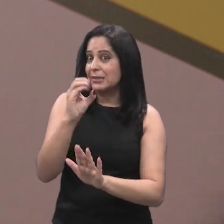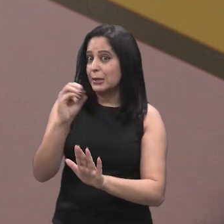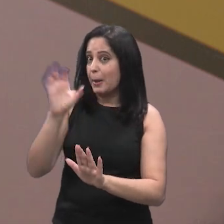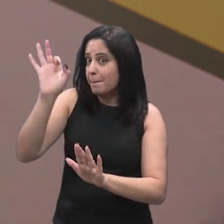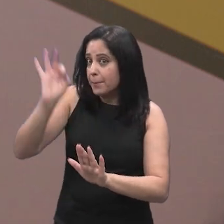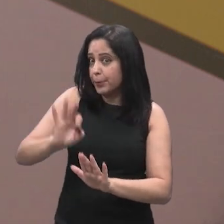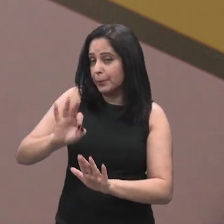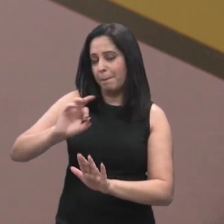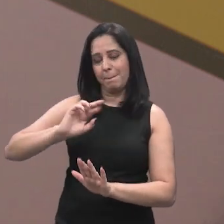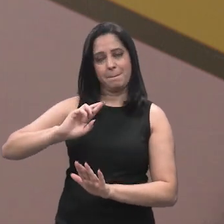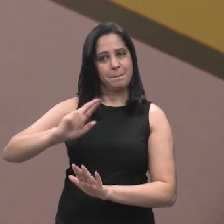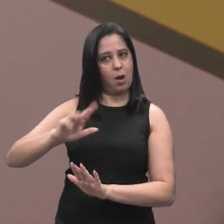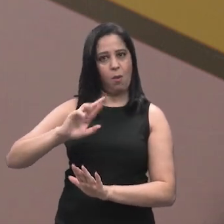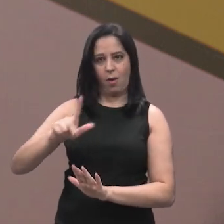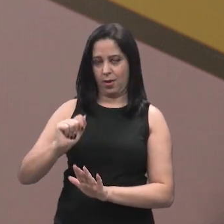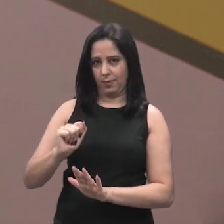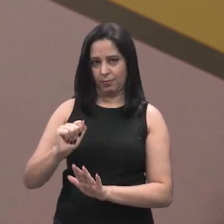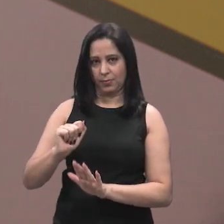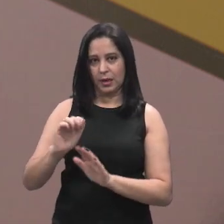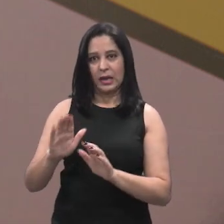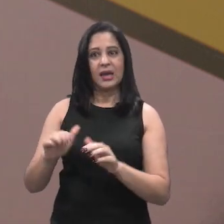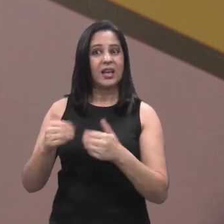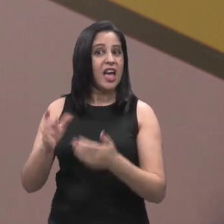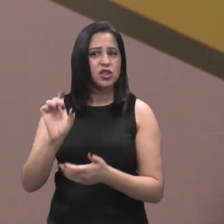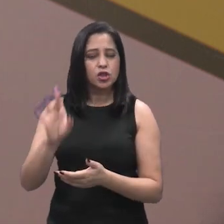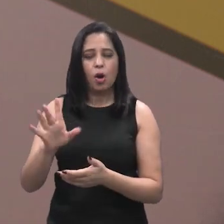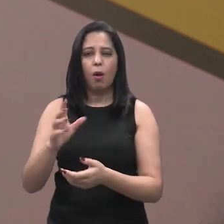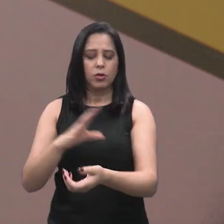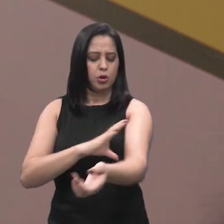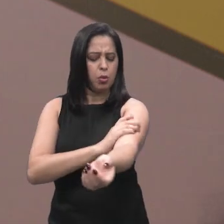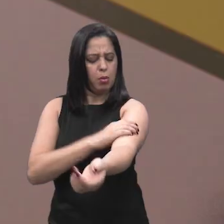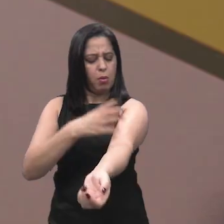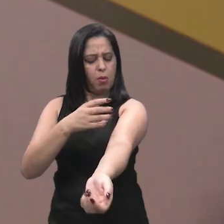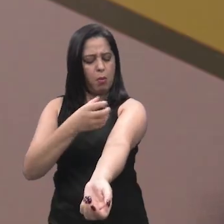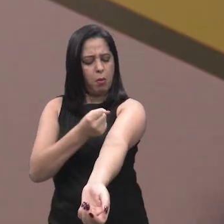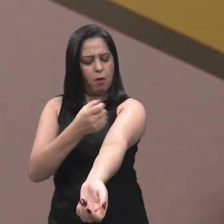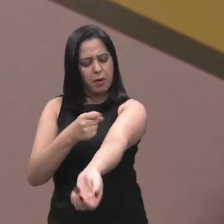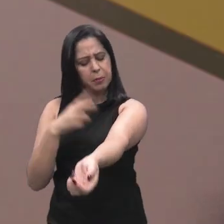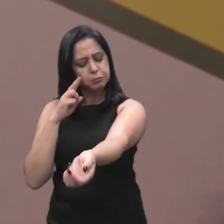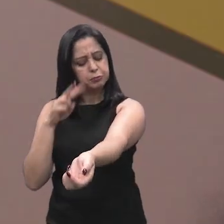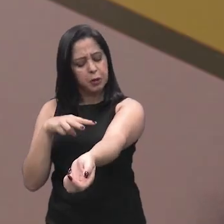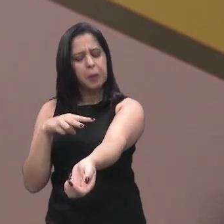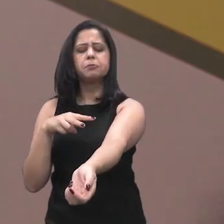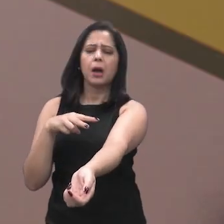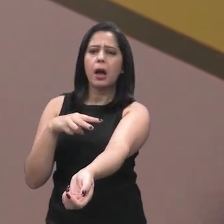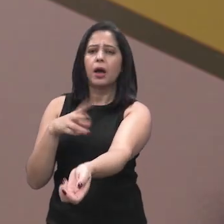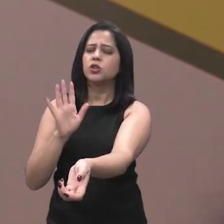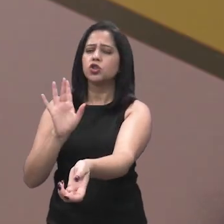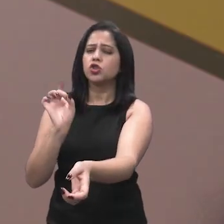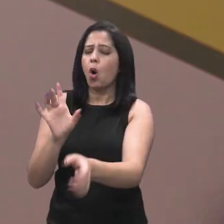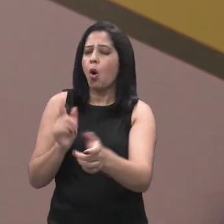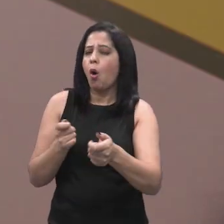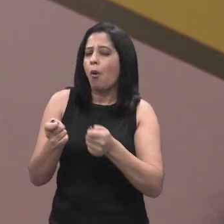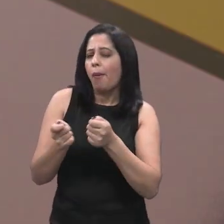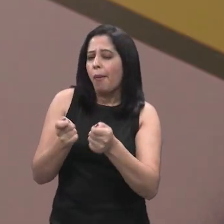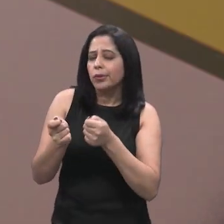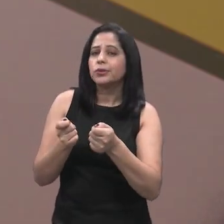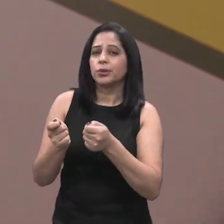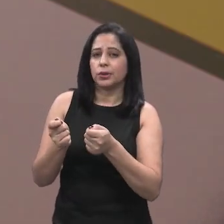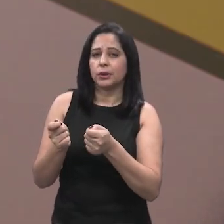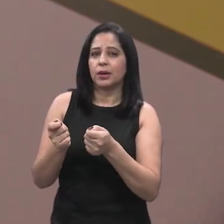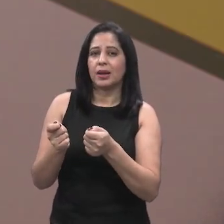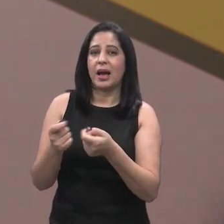de hipertensão arterial, tá? Ele é bom para você ter uma noção de como que tá, controlar a sua pressão arterial, porém, às